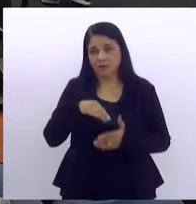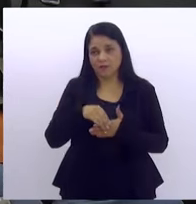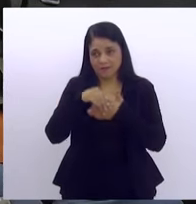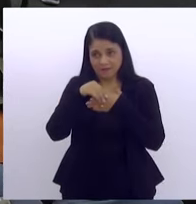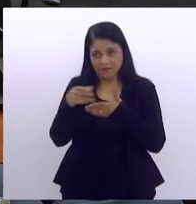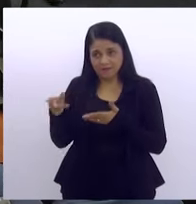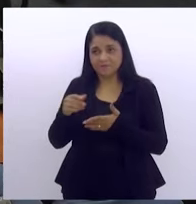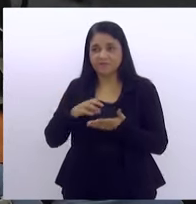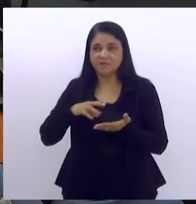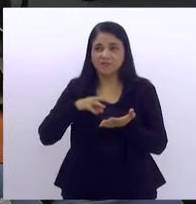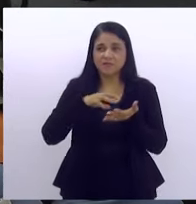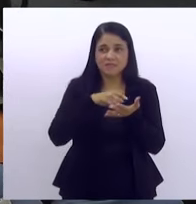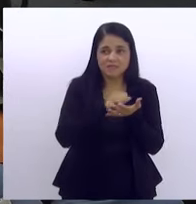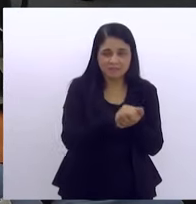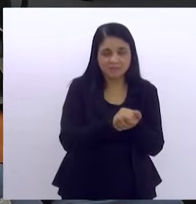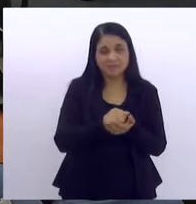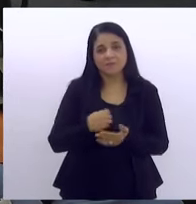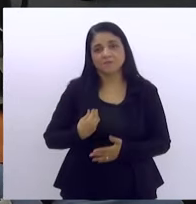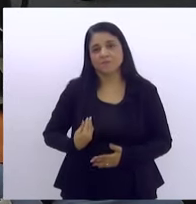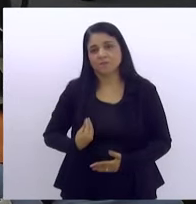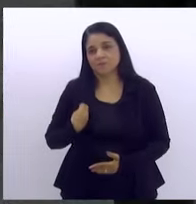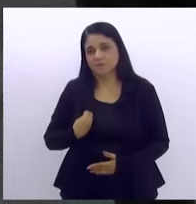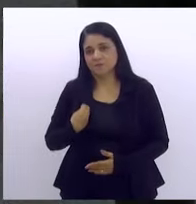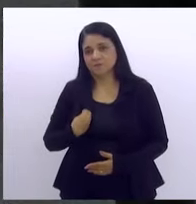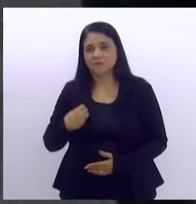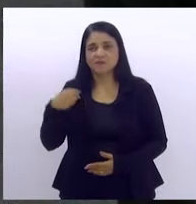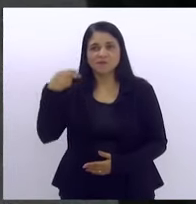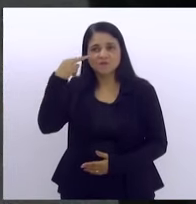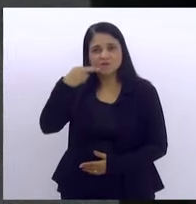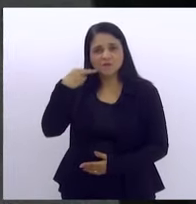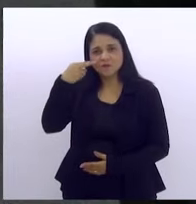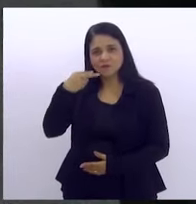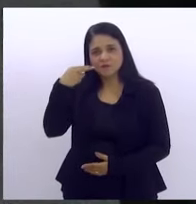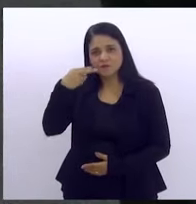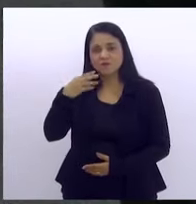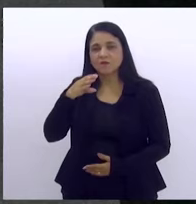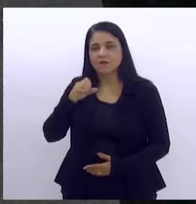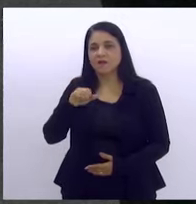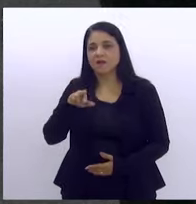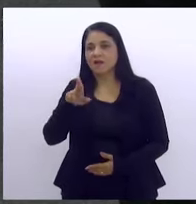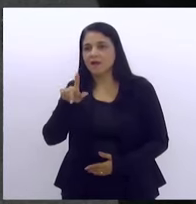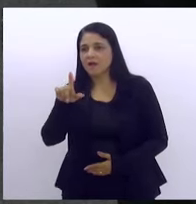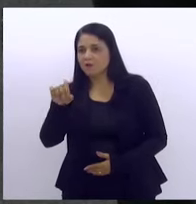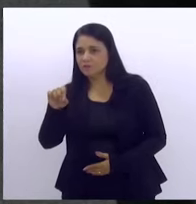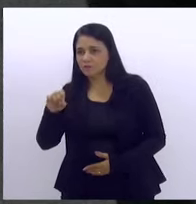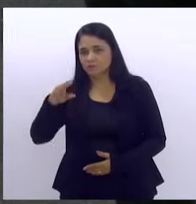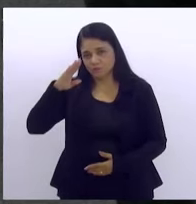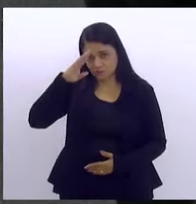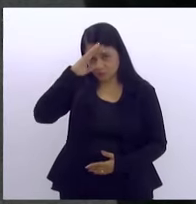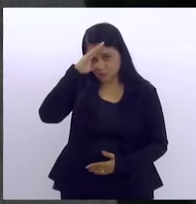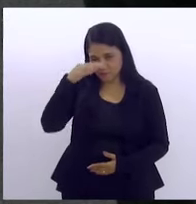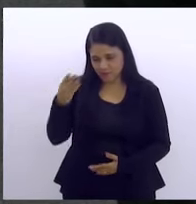para registrar a presença do nosso amigo, vereador Carlos Bolsonaro, que se encontra no nosso plenário.